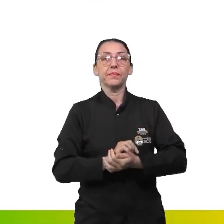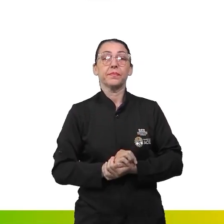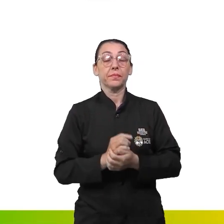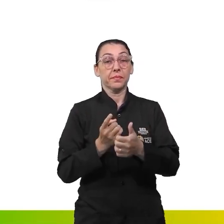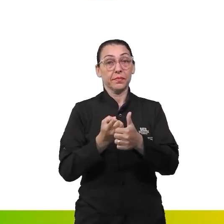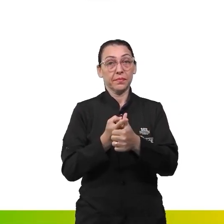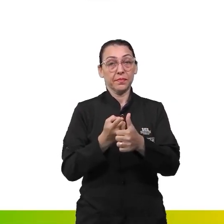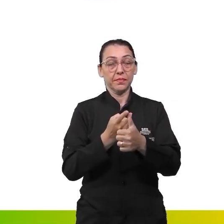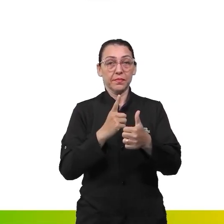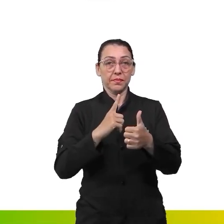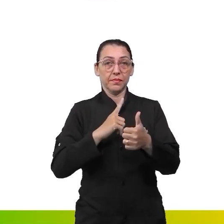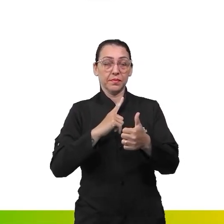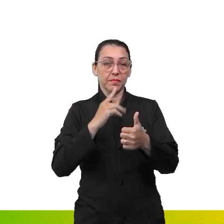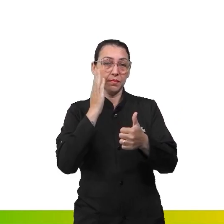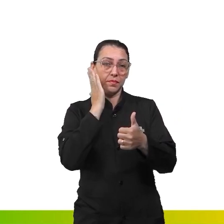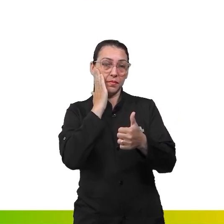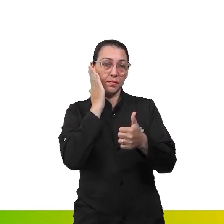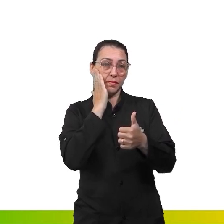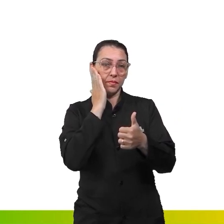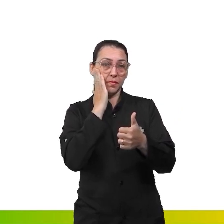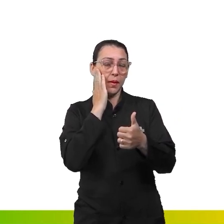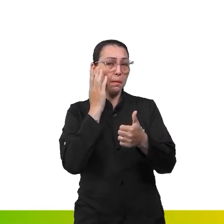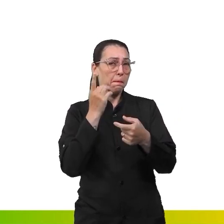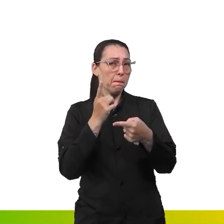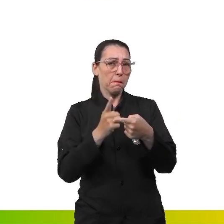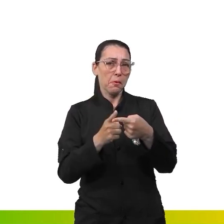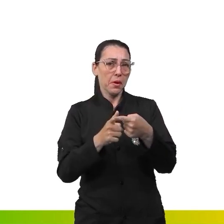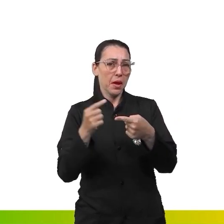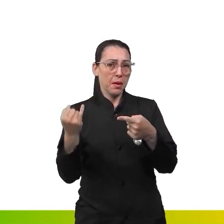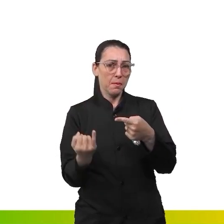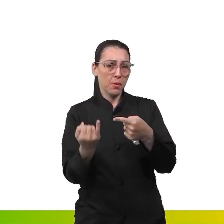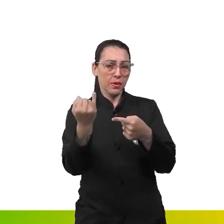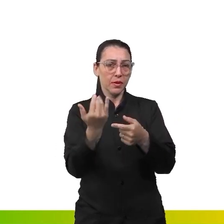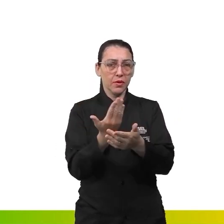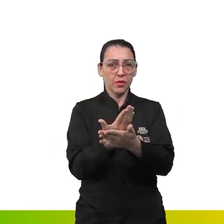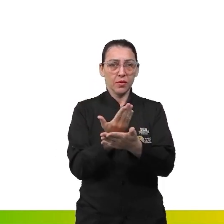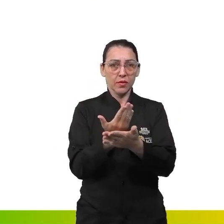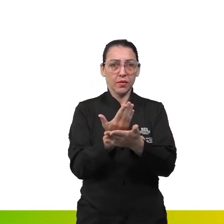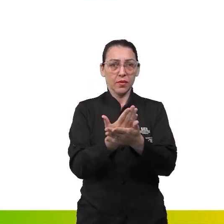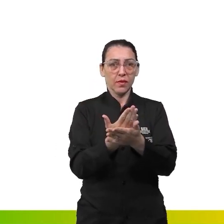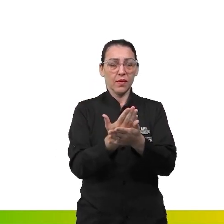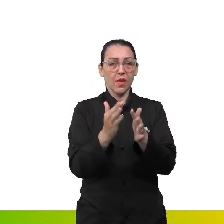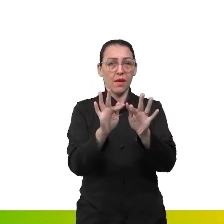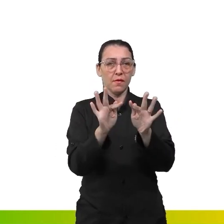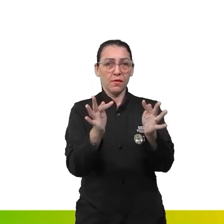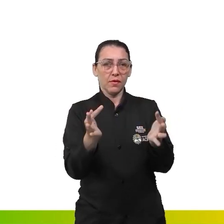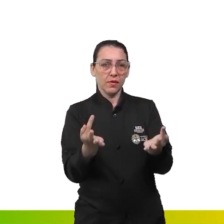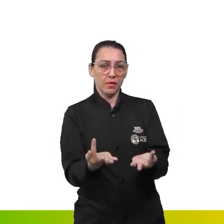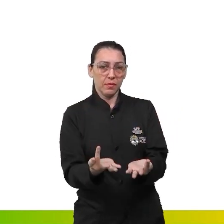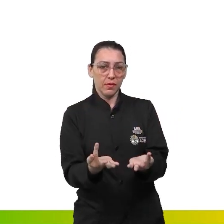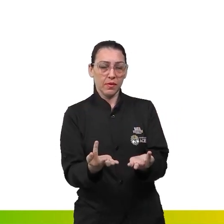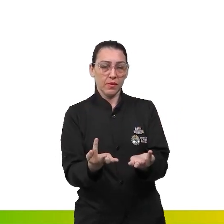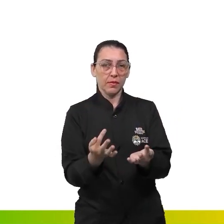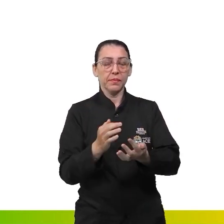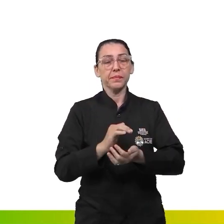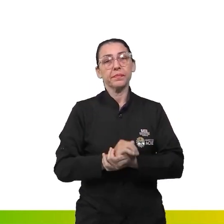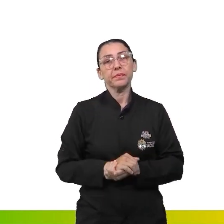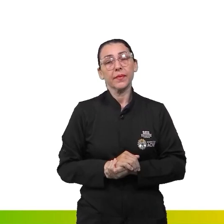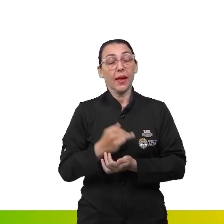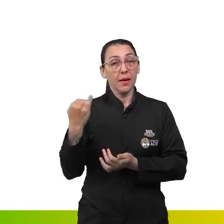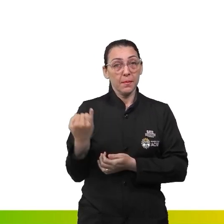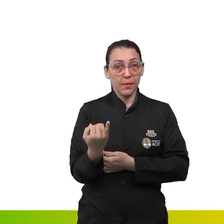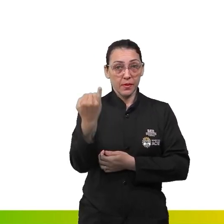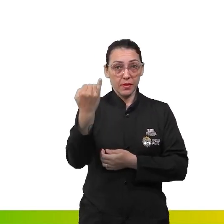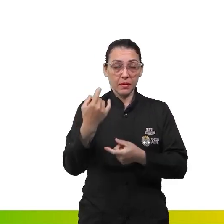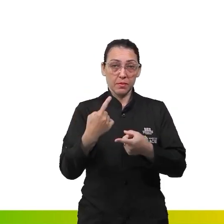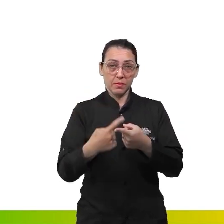Primeiro nós temos que entender, de certo modo, por que é importante estudar a função exponencial. Bem, ela é importante